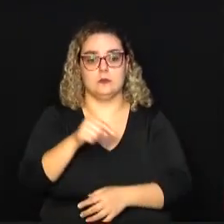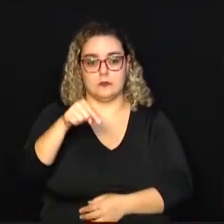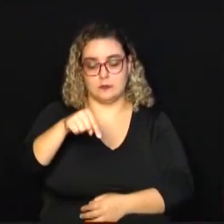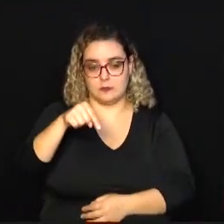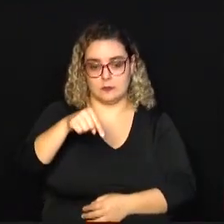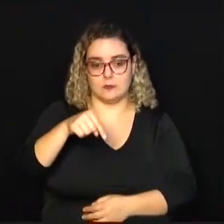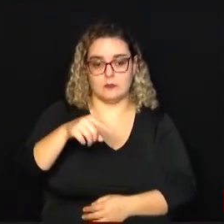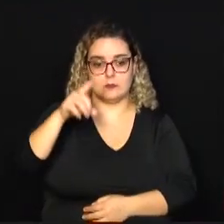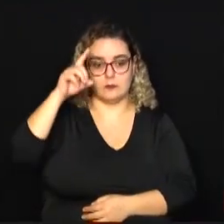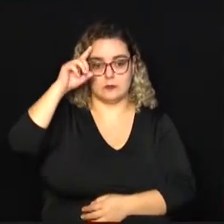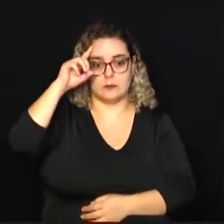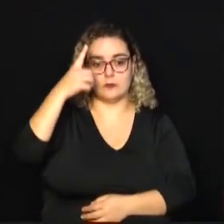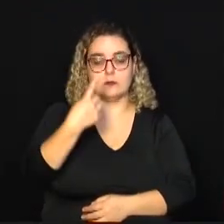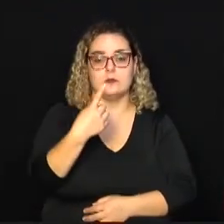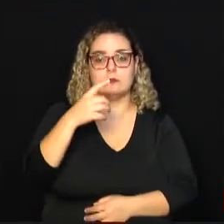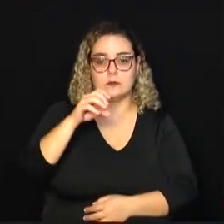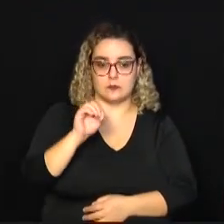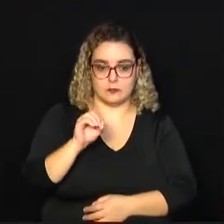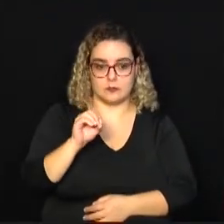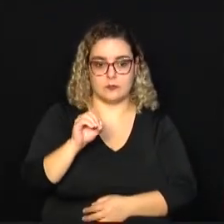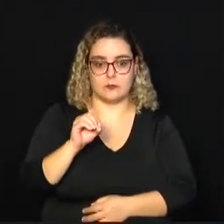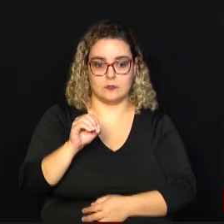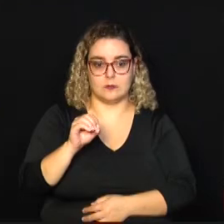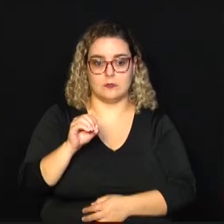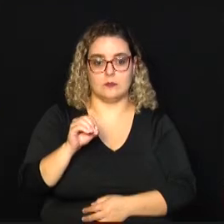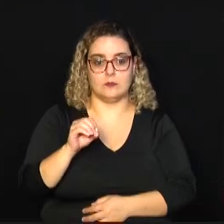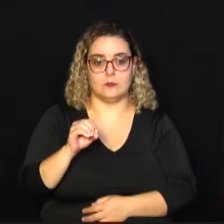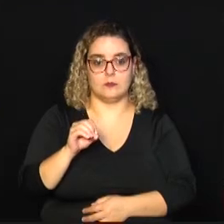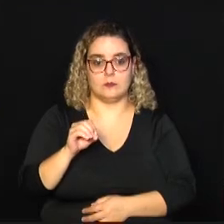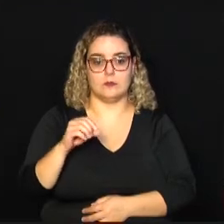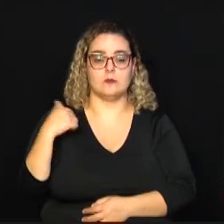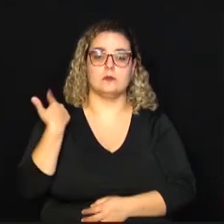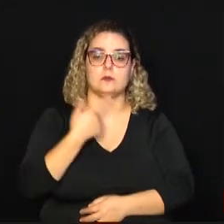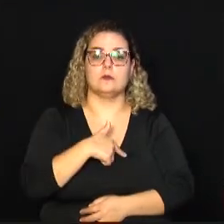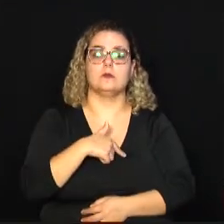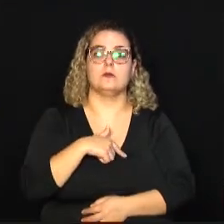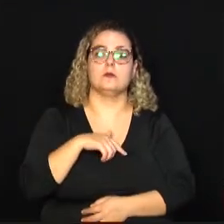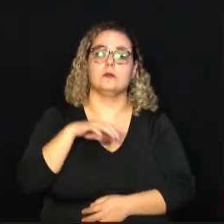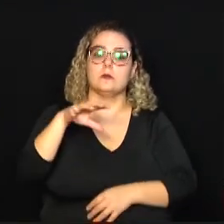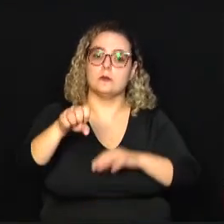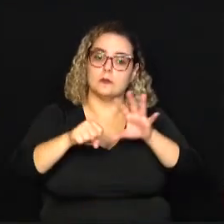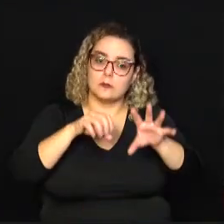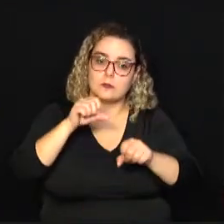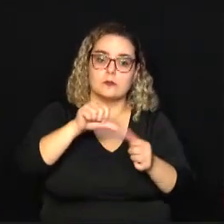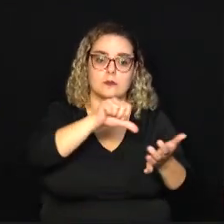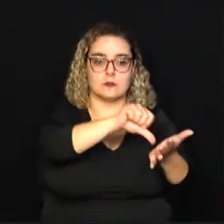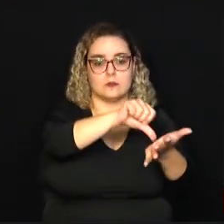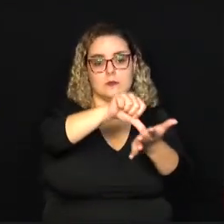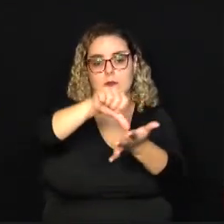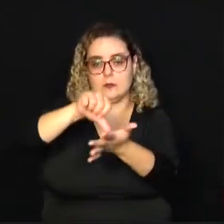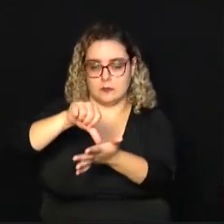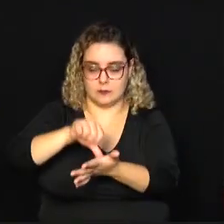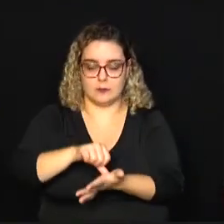no dia 10. Nós estamos arrecadando em muitos postos de